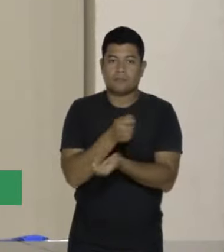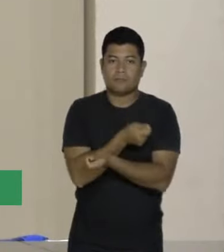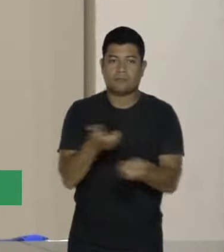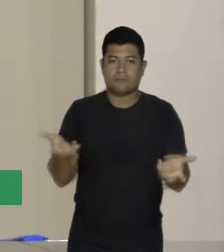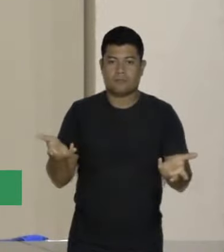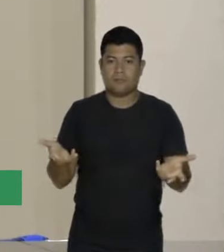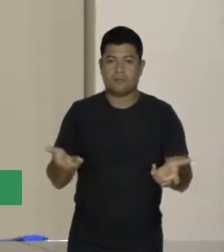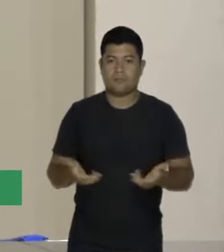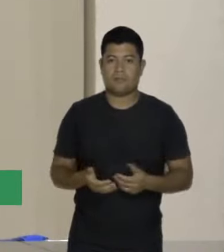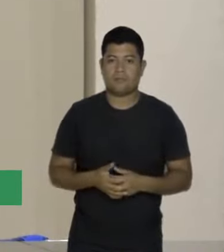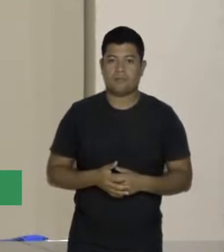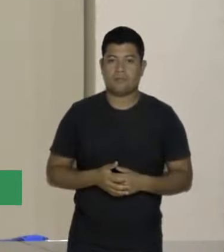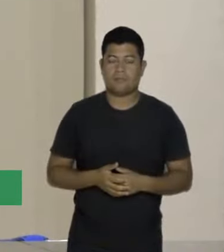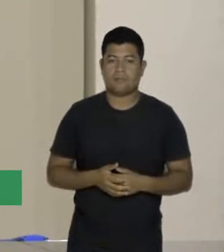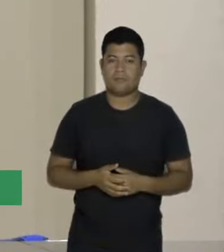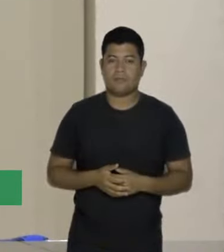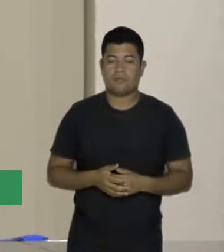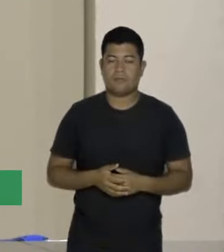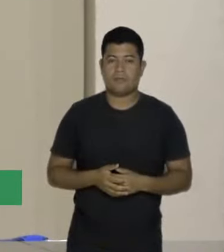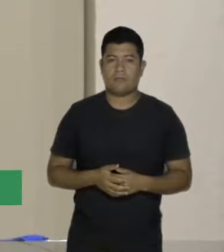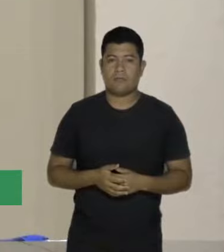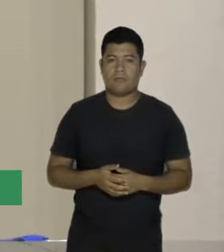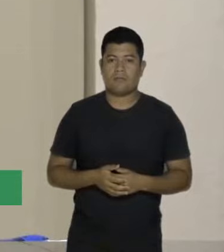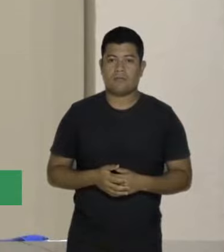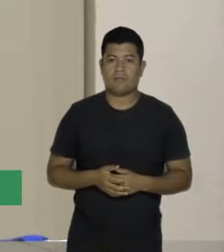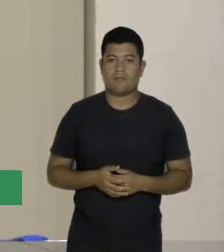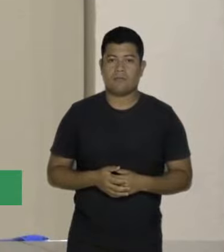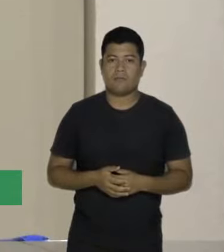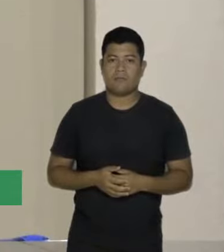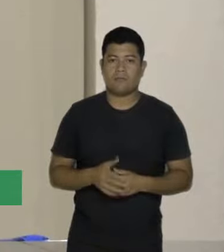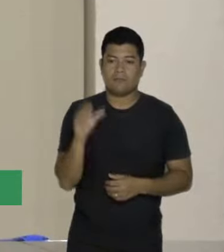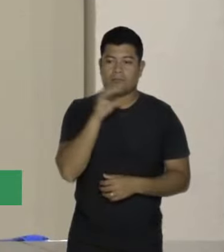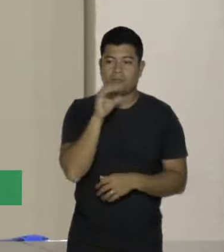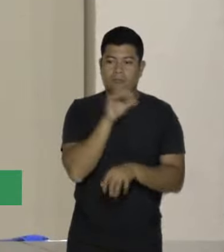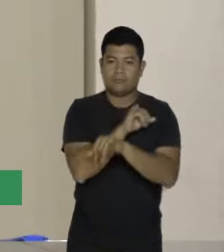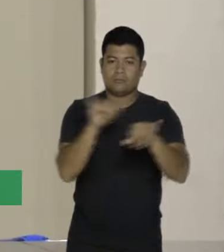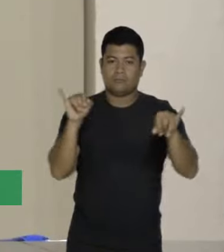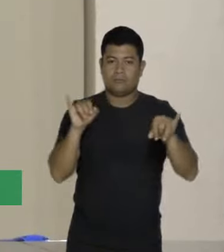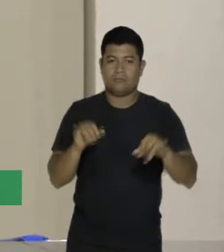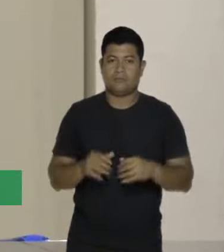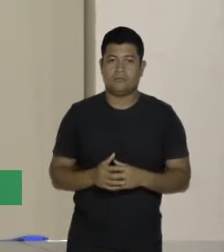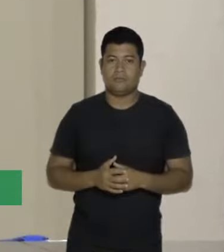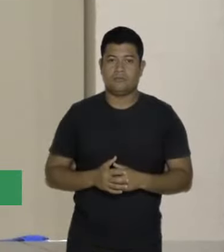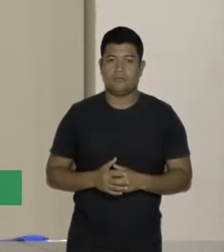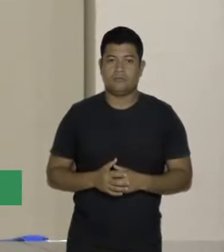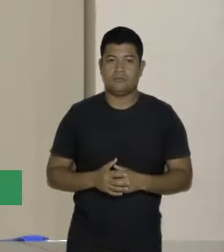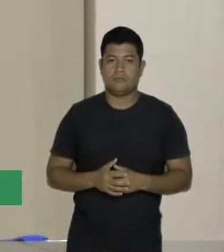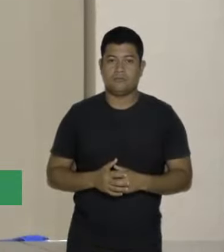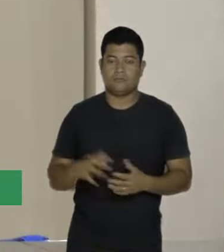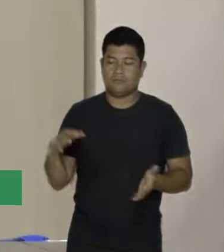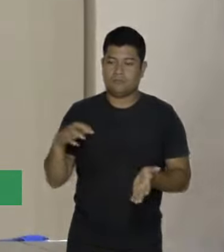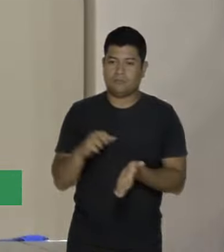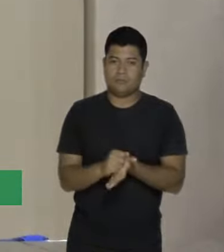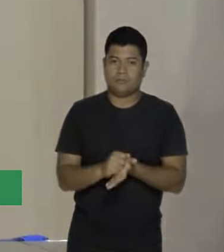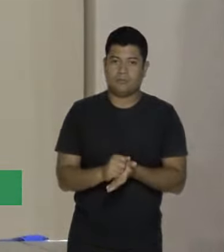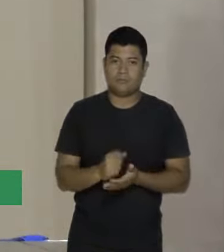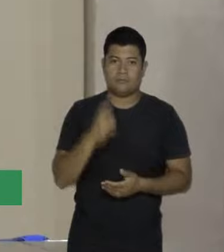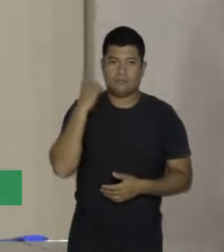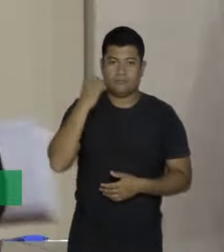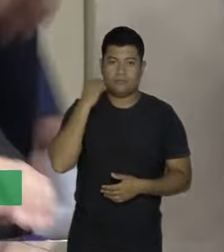proceda à distribuição do expediente. Breves comunicações. Inscrita para falar